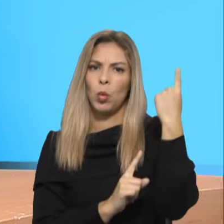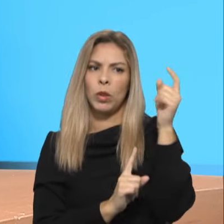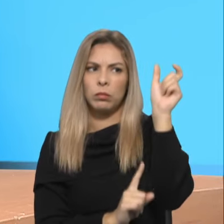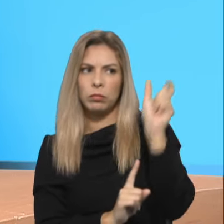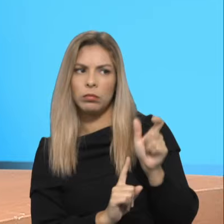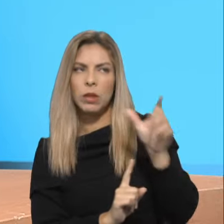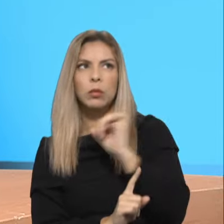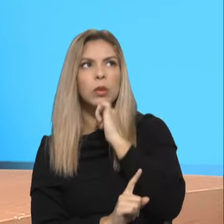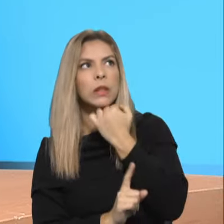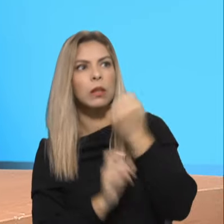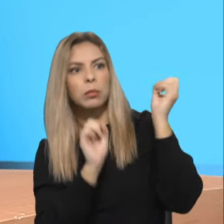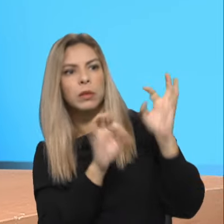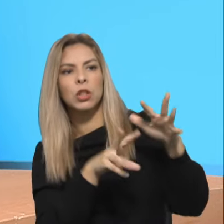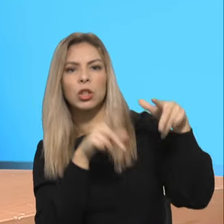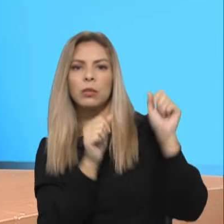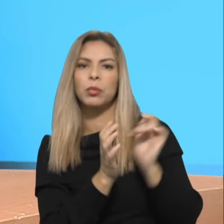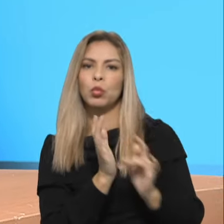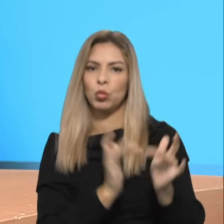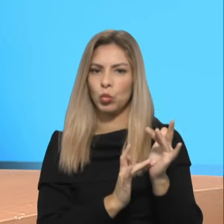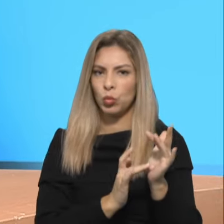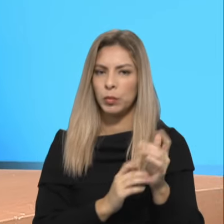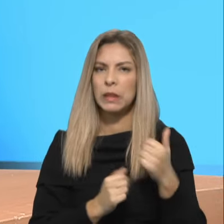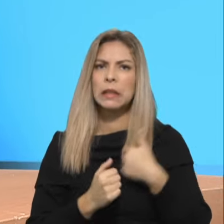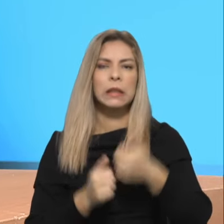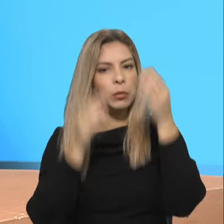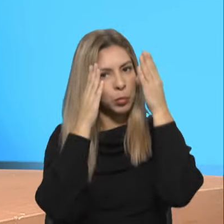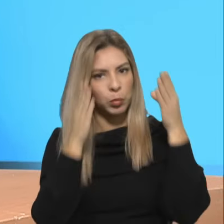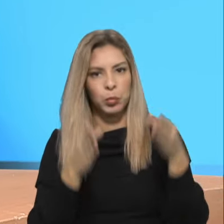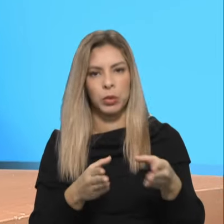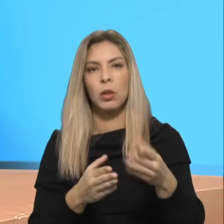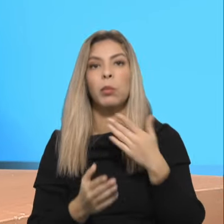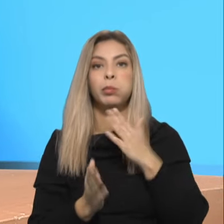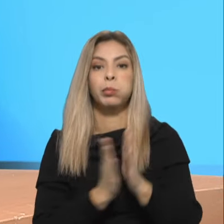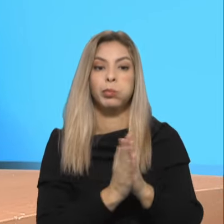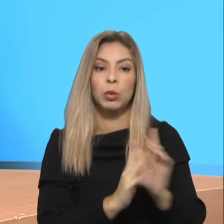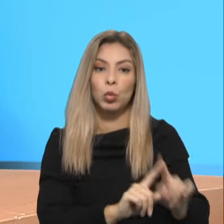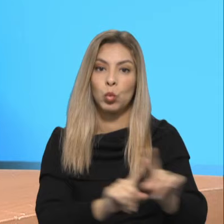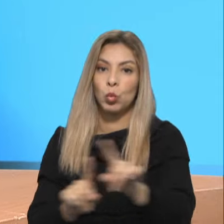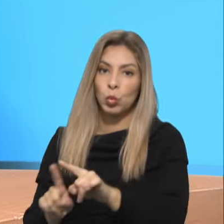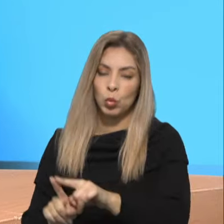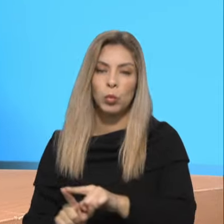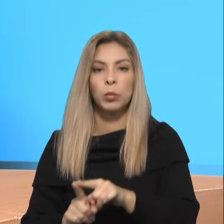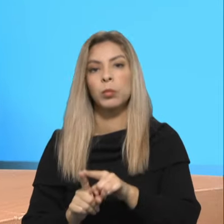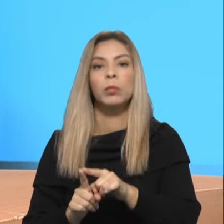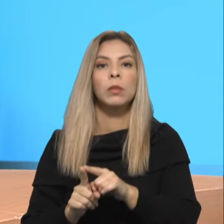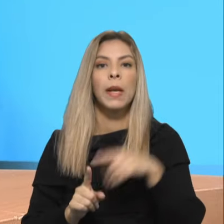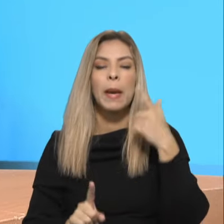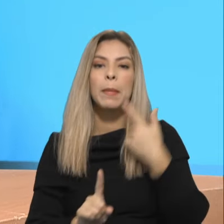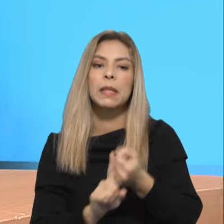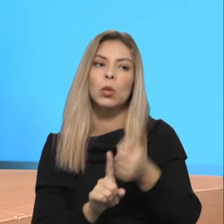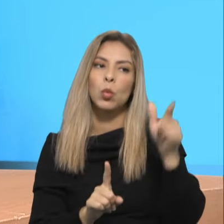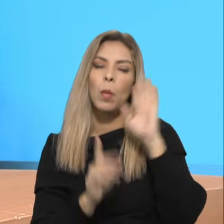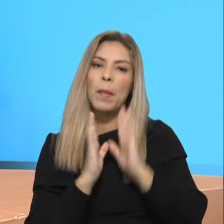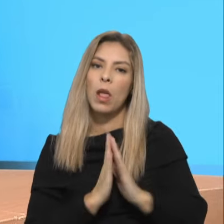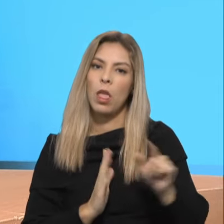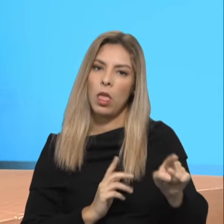Cristo. Eu gostava sempre de colocar o centro em Cristo. Todos os dogmas marianos estão sempre em função da missão que Maria tem com Cristo.